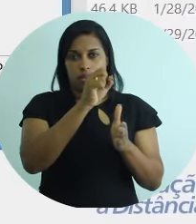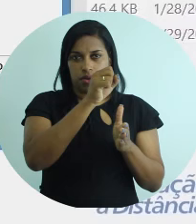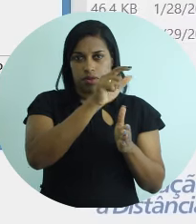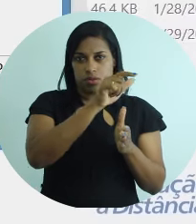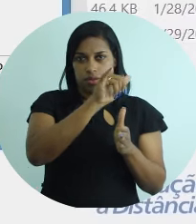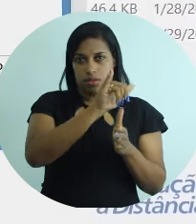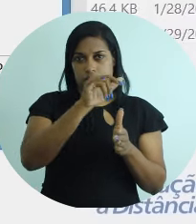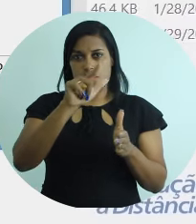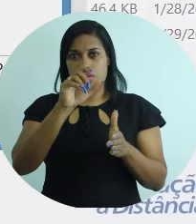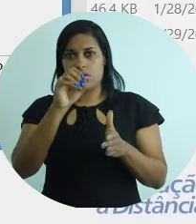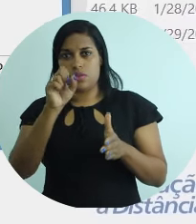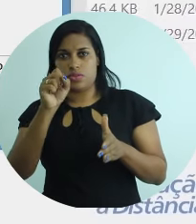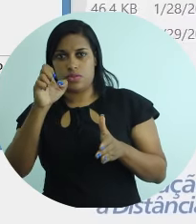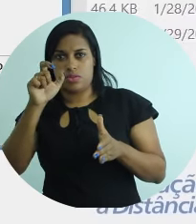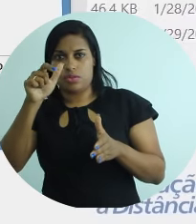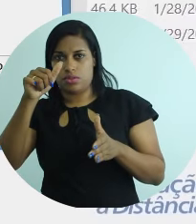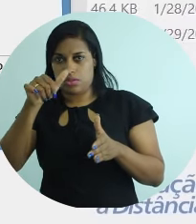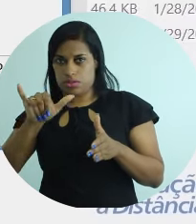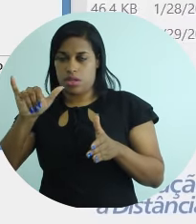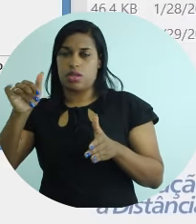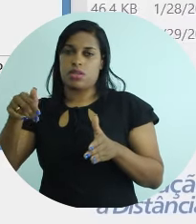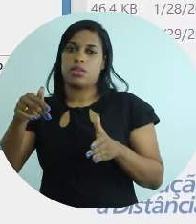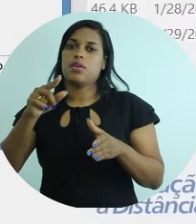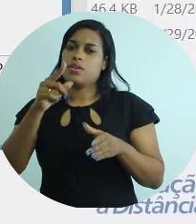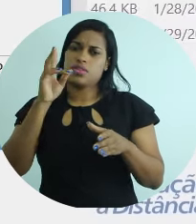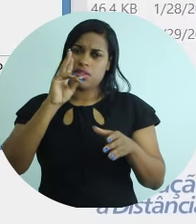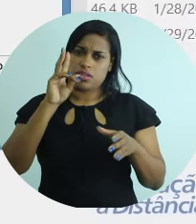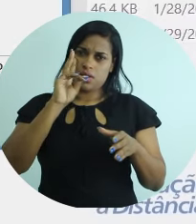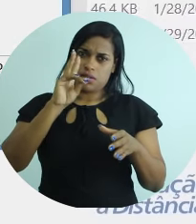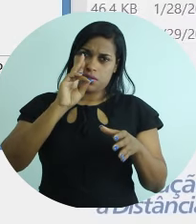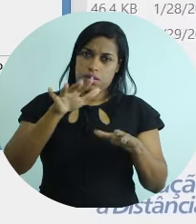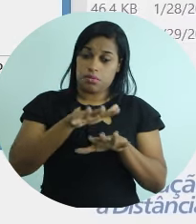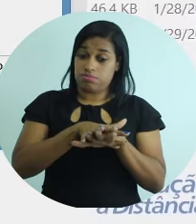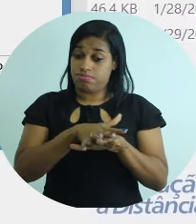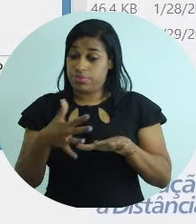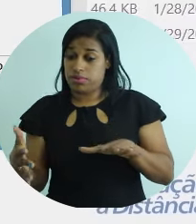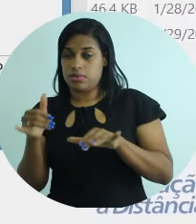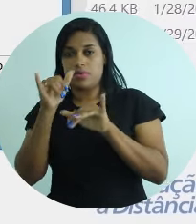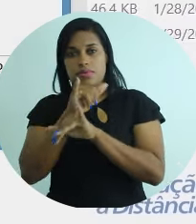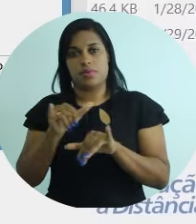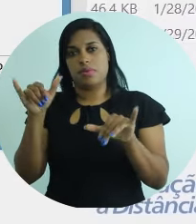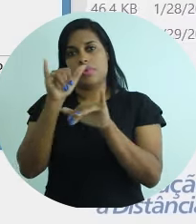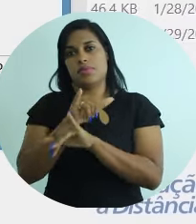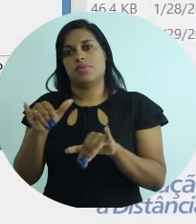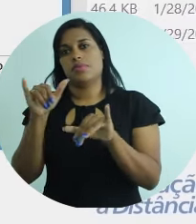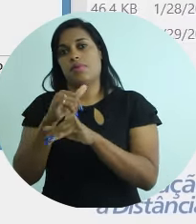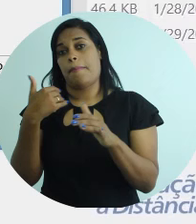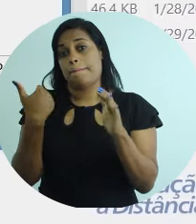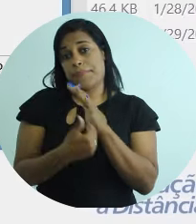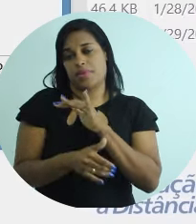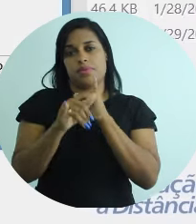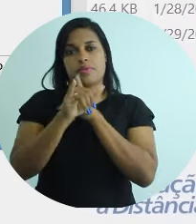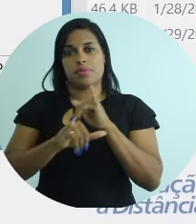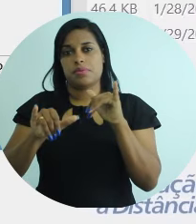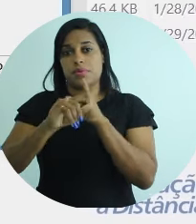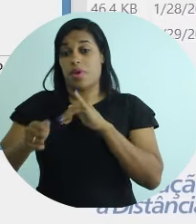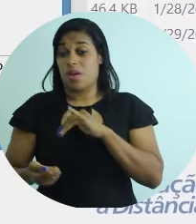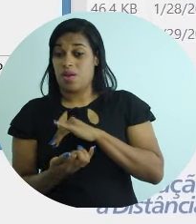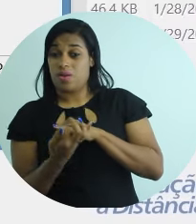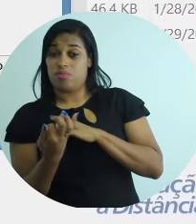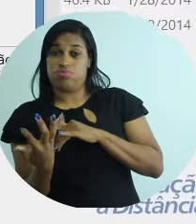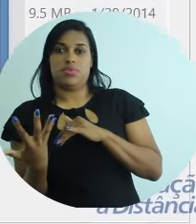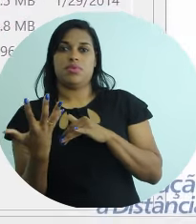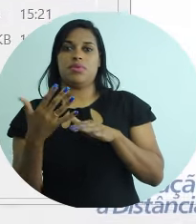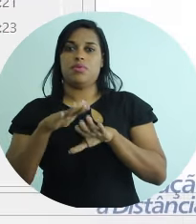O JPG usa lossy, ou seja, ele exclui informação. A quantidade de informação que o algoritmo do